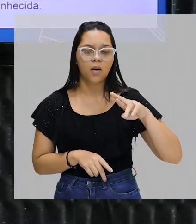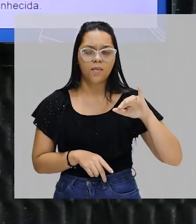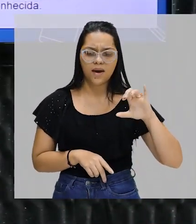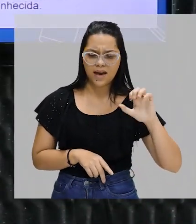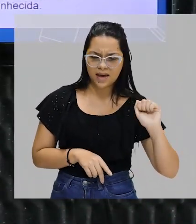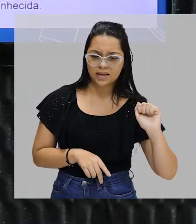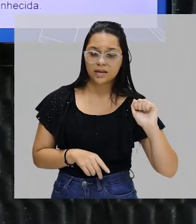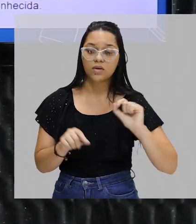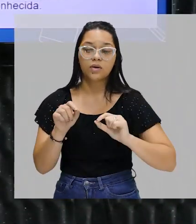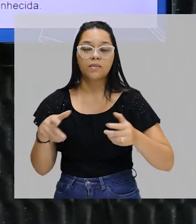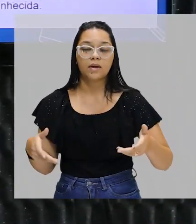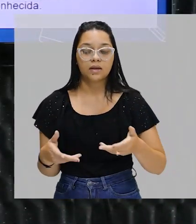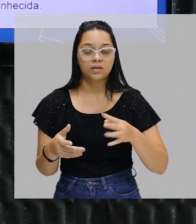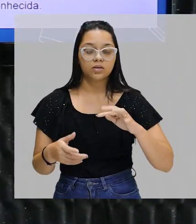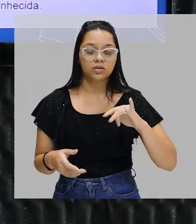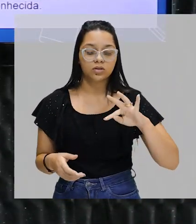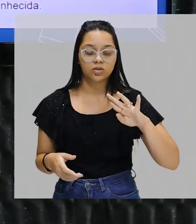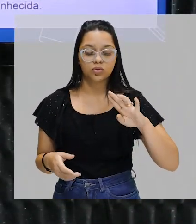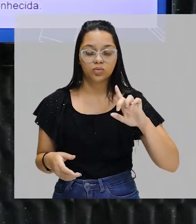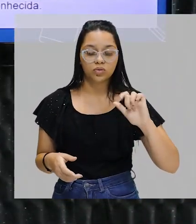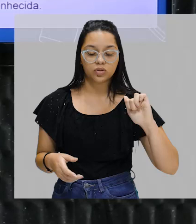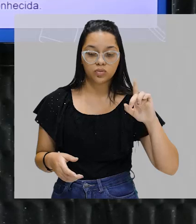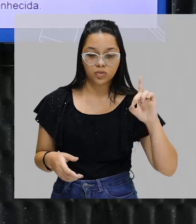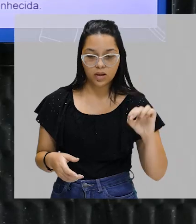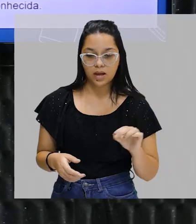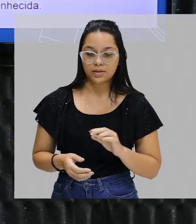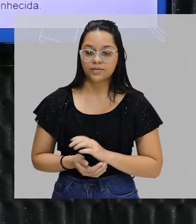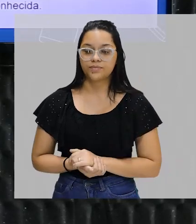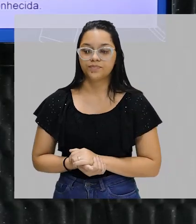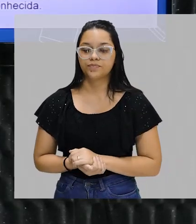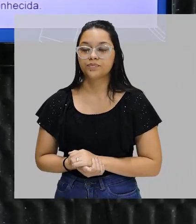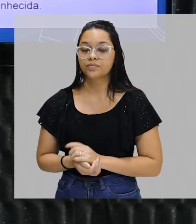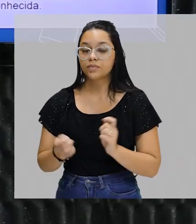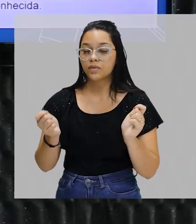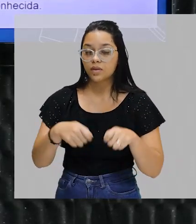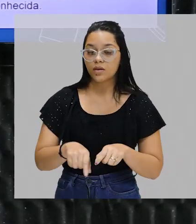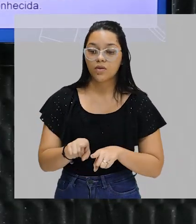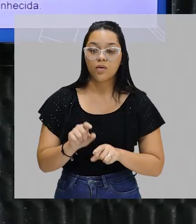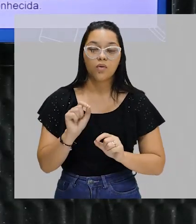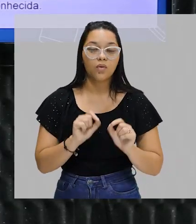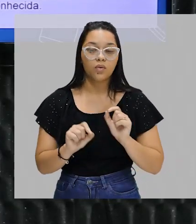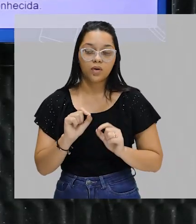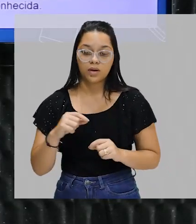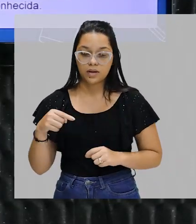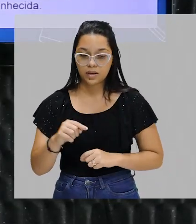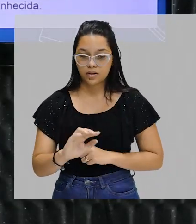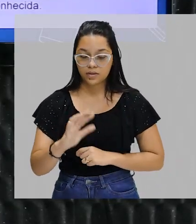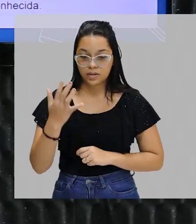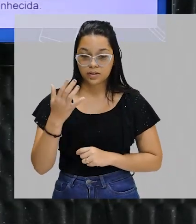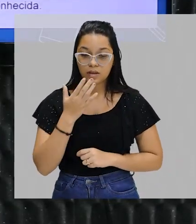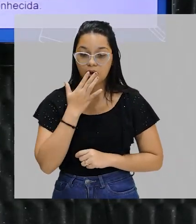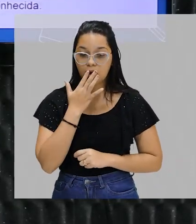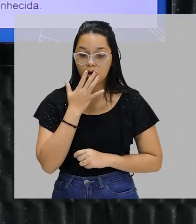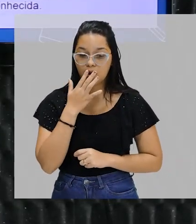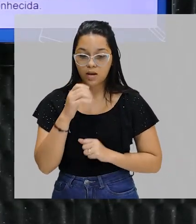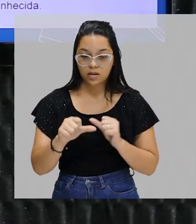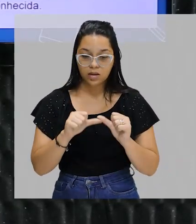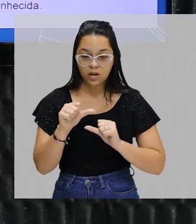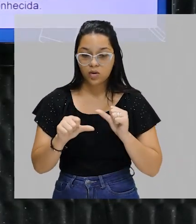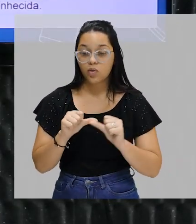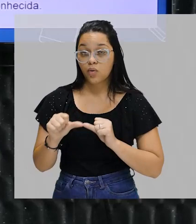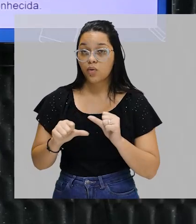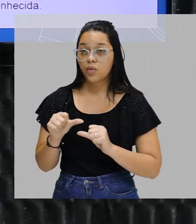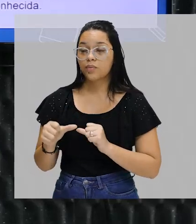estequiométrica para a reação com o titulado, certo? É possível verificar esse ponto quando ocorre a mudança da cor